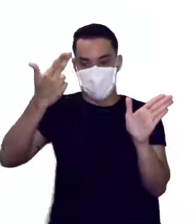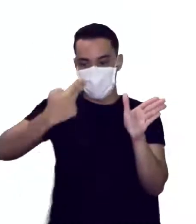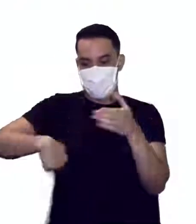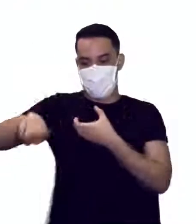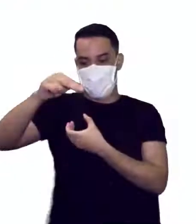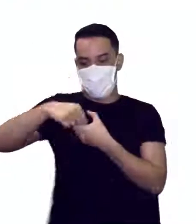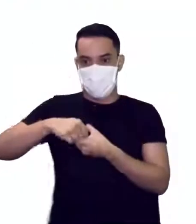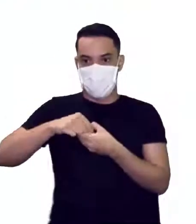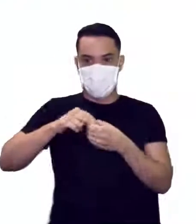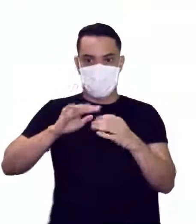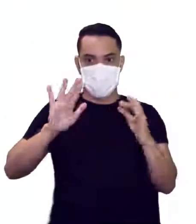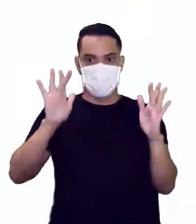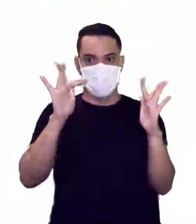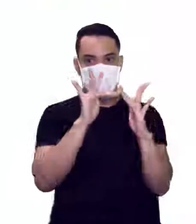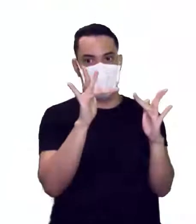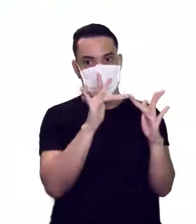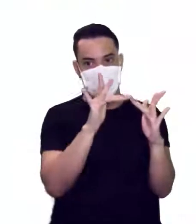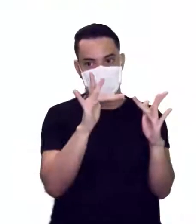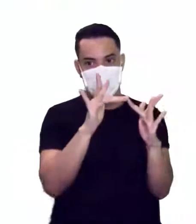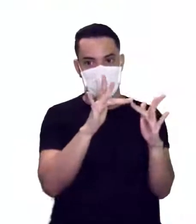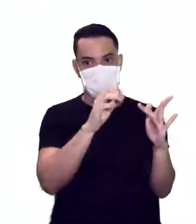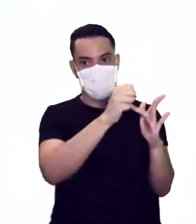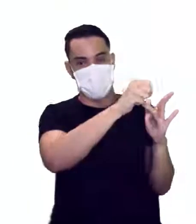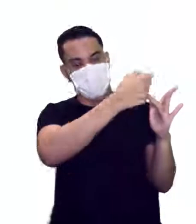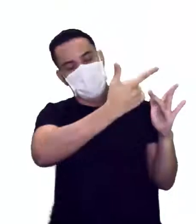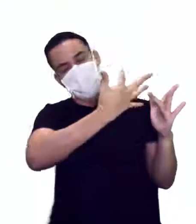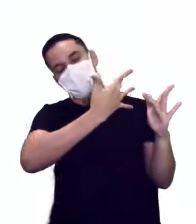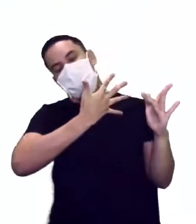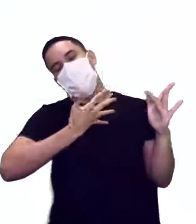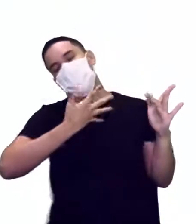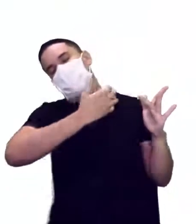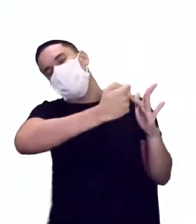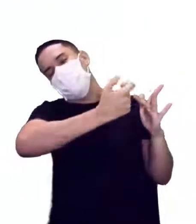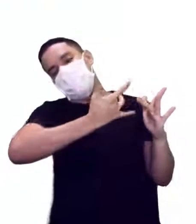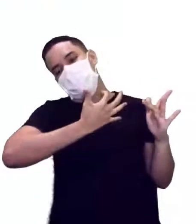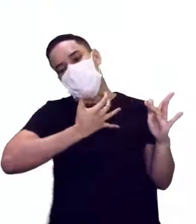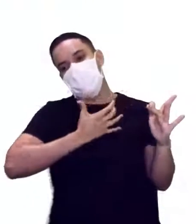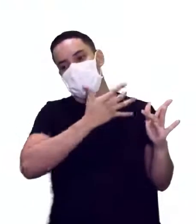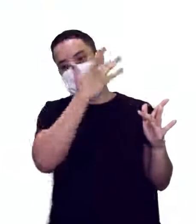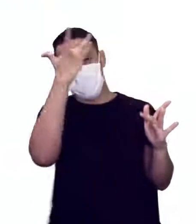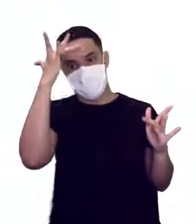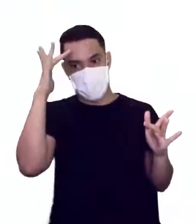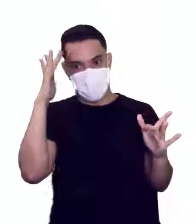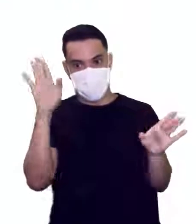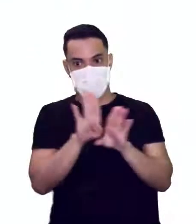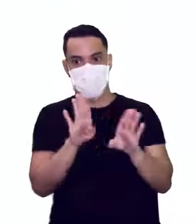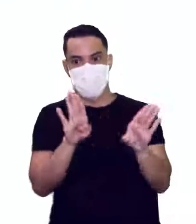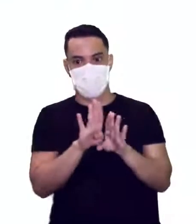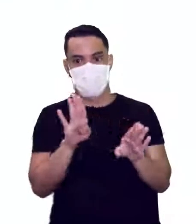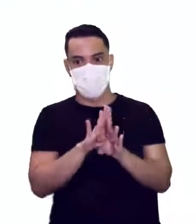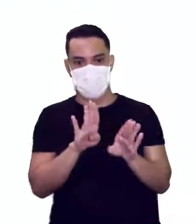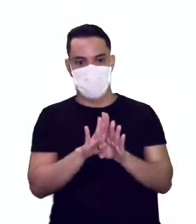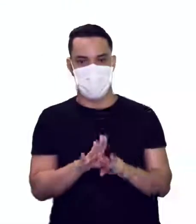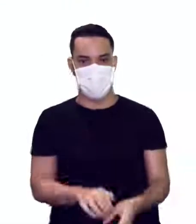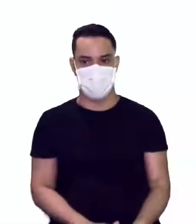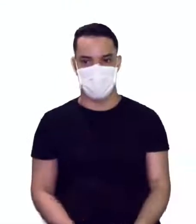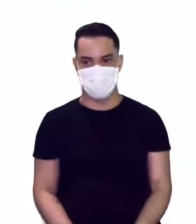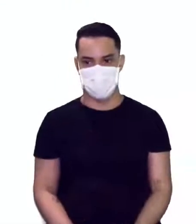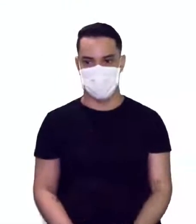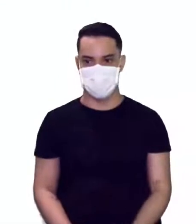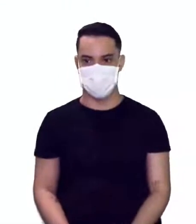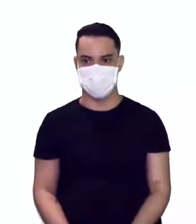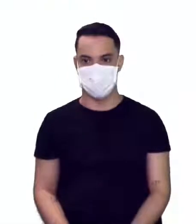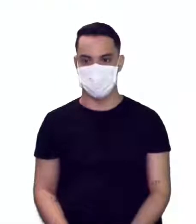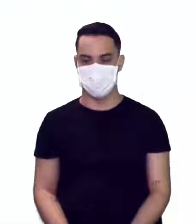ela tocar, esse excesso vai vir para a pessoa e ela vai ficar também eletricamente carregada,